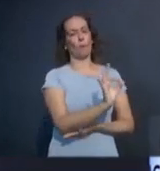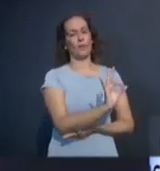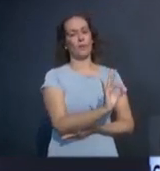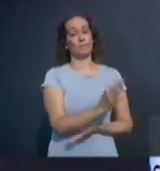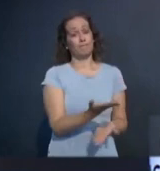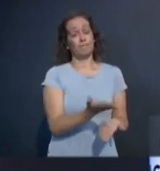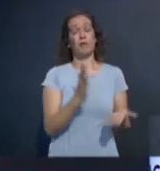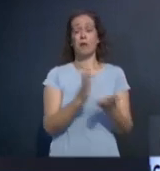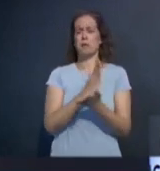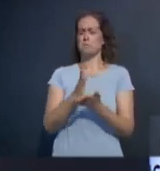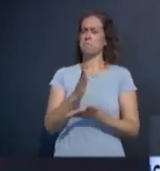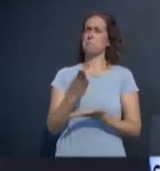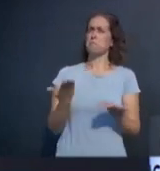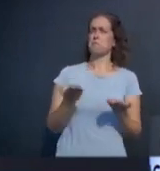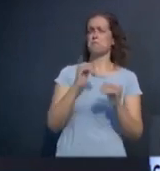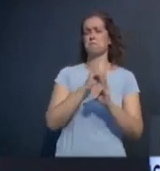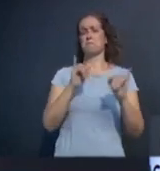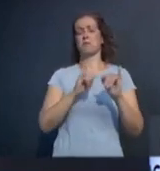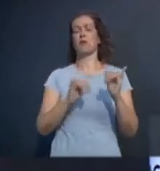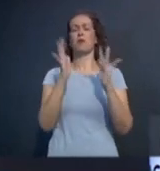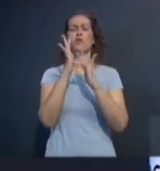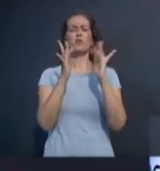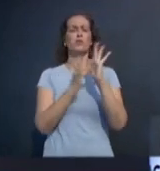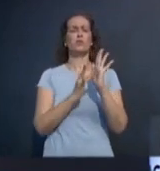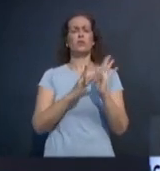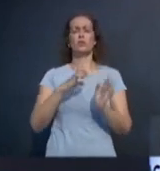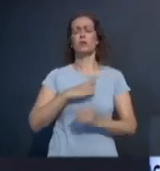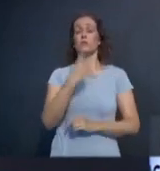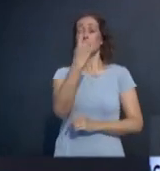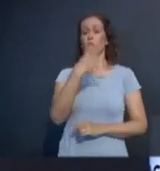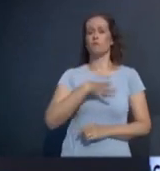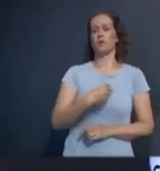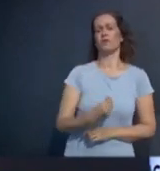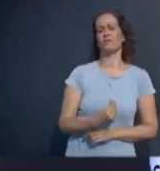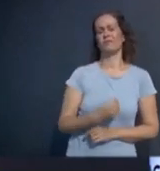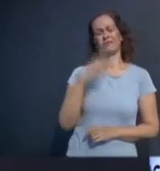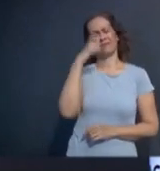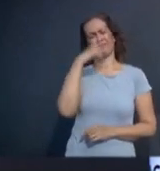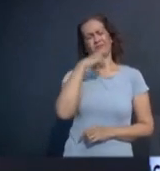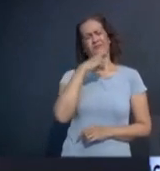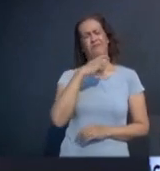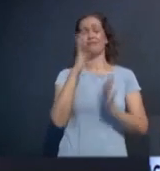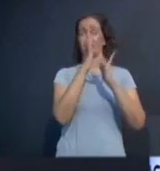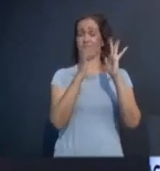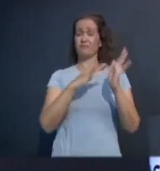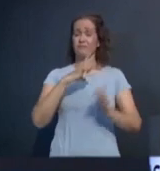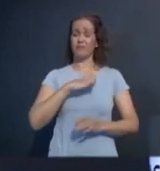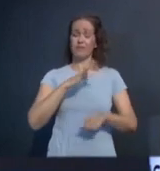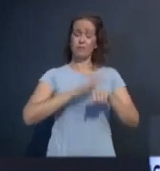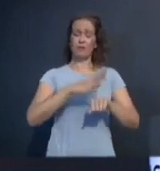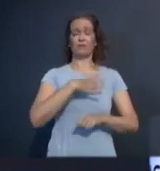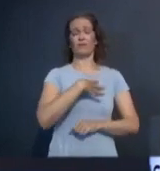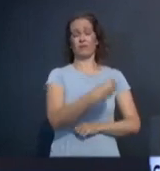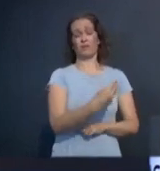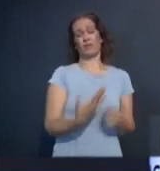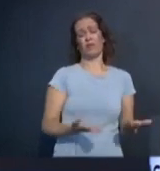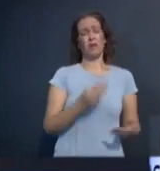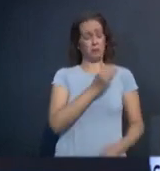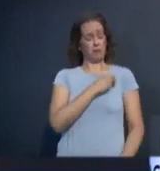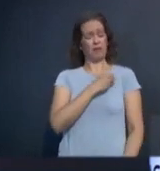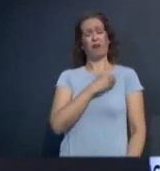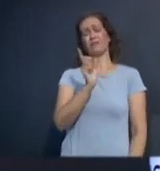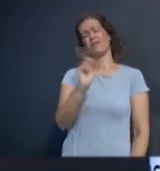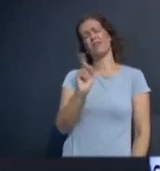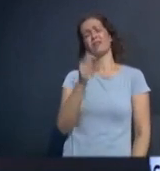Alguns falam que Maria só teve Jesus. Não, Maria teve outros filhos. Não é pecado nenhum as mulheres terem filhos. E podiam ter